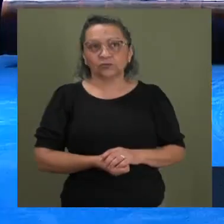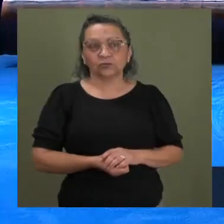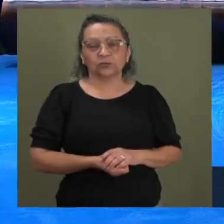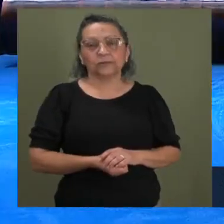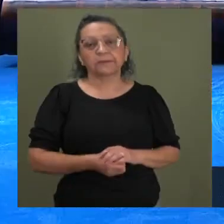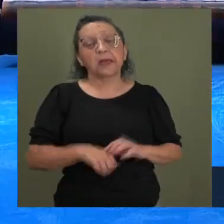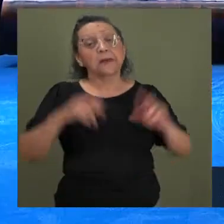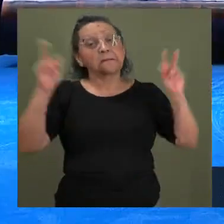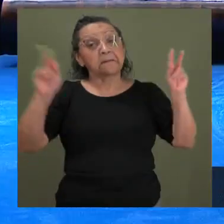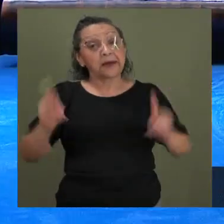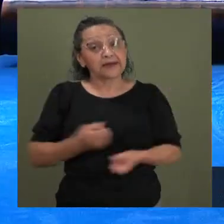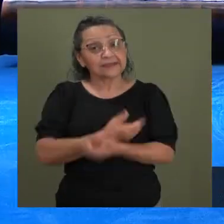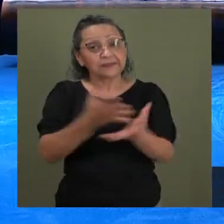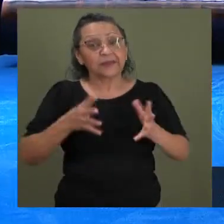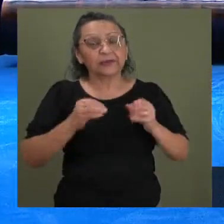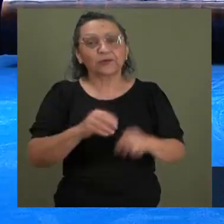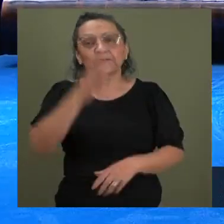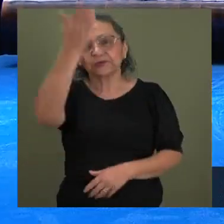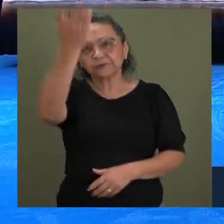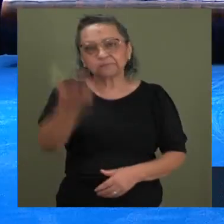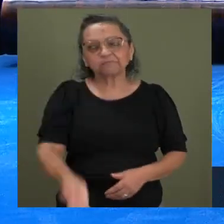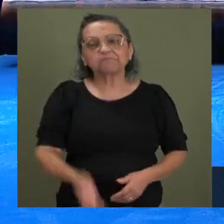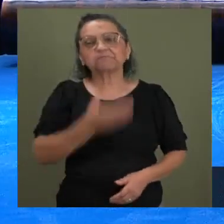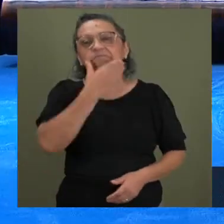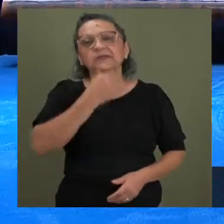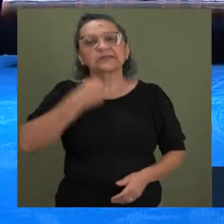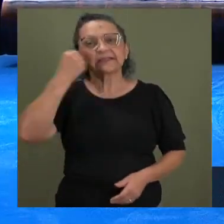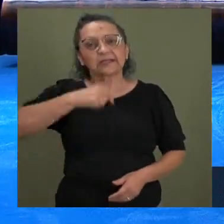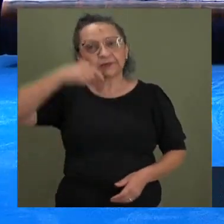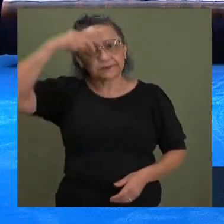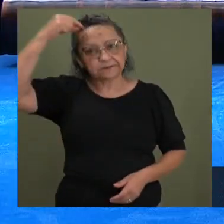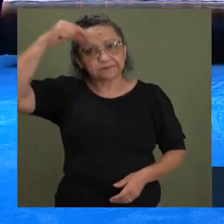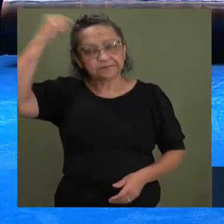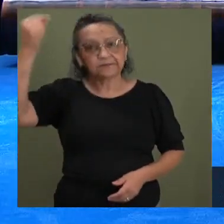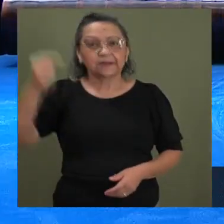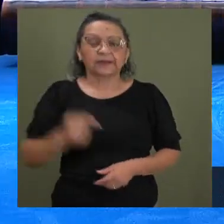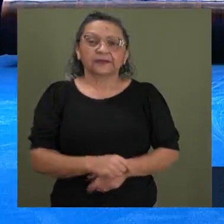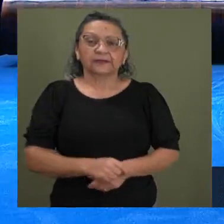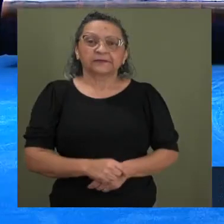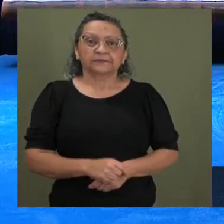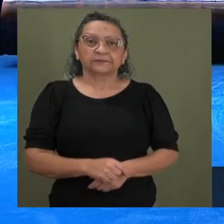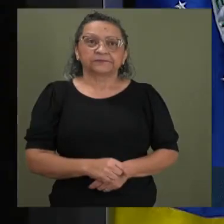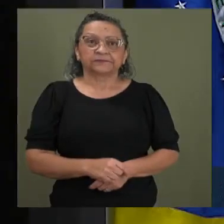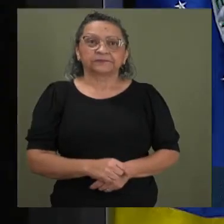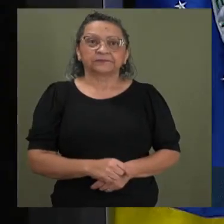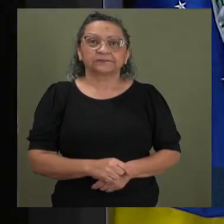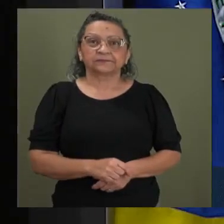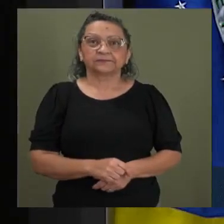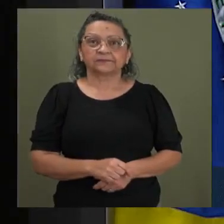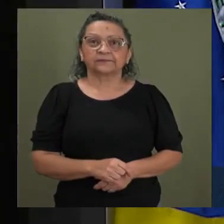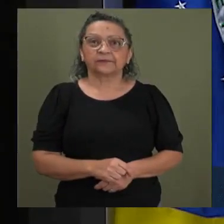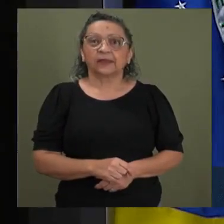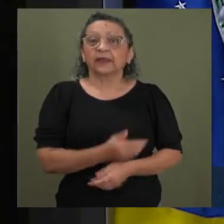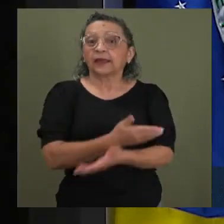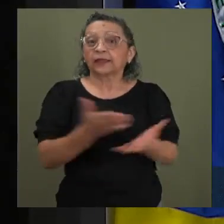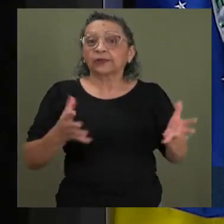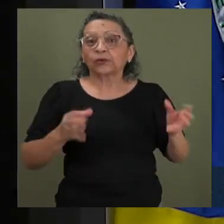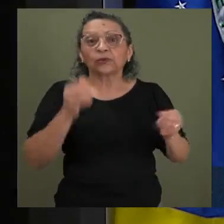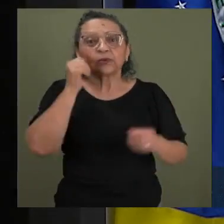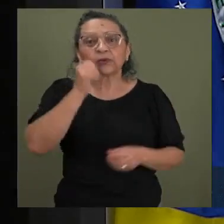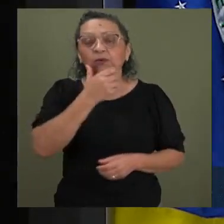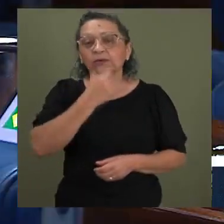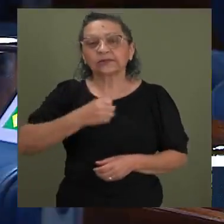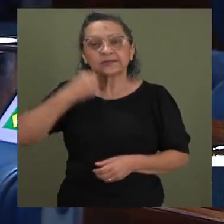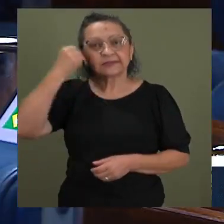Paz e bem, presidente dessa sessão não deliberativa, senador Stivson Valentim, senhoras senadoras,